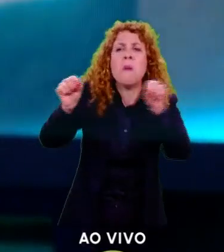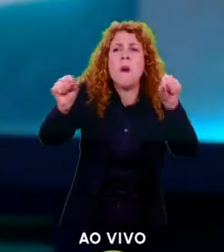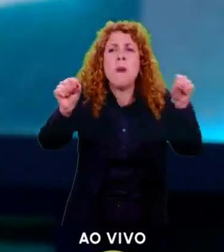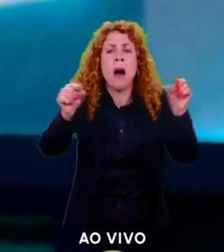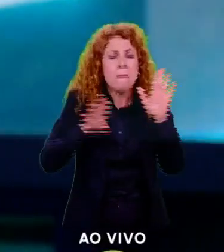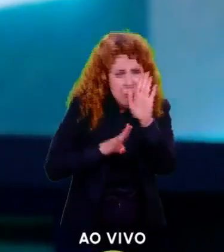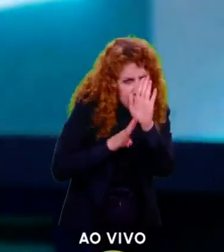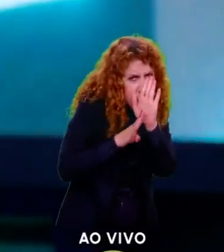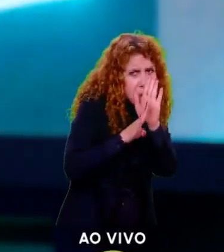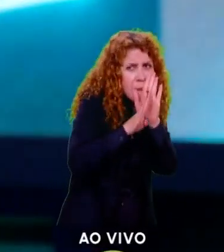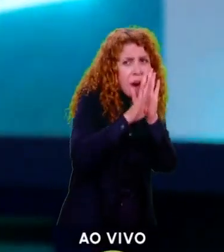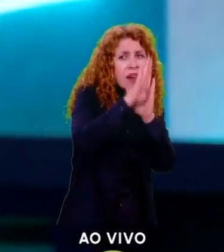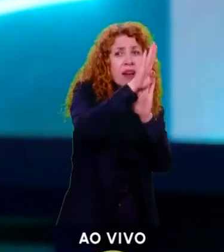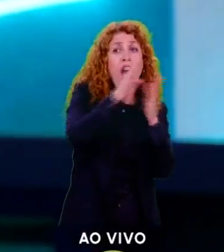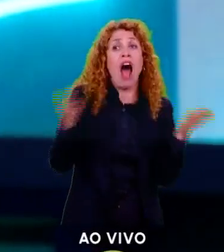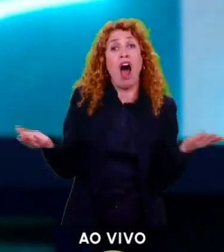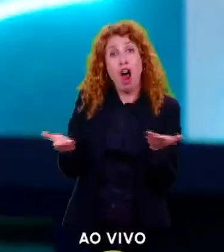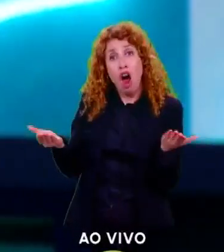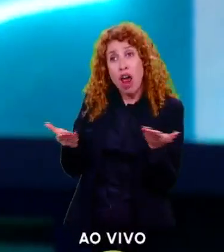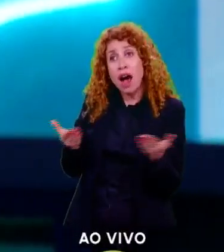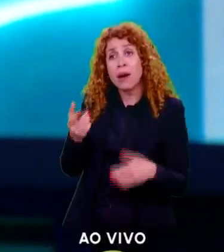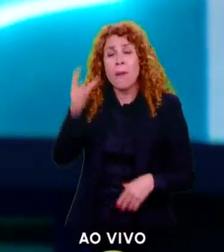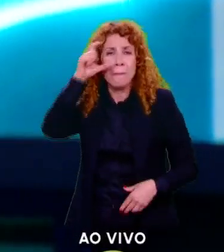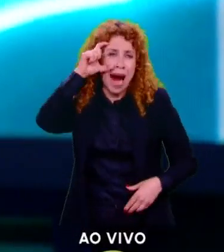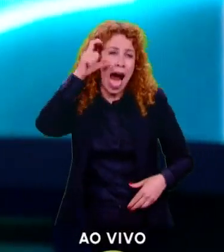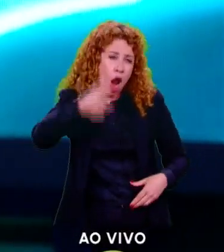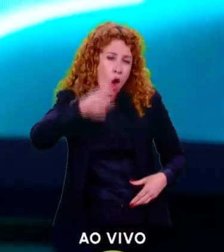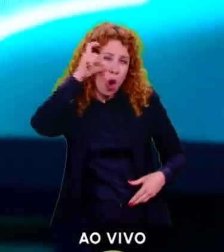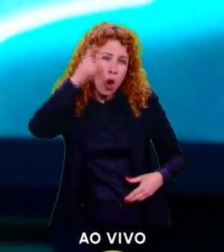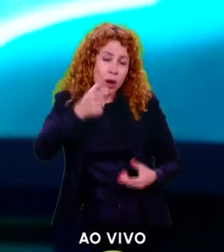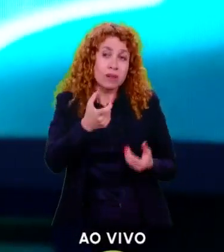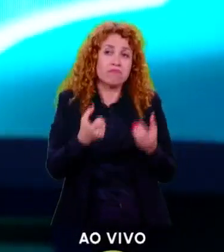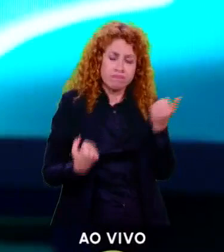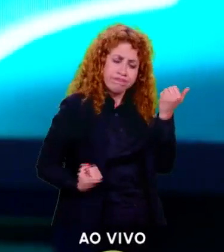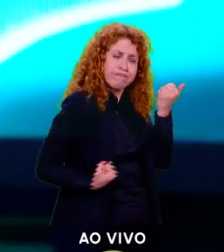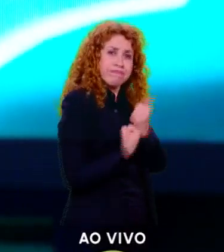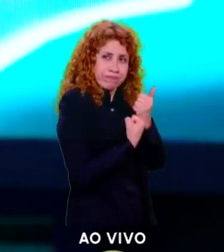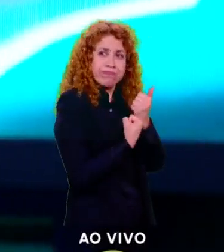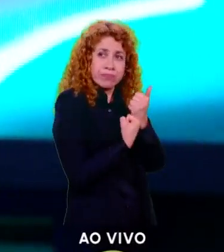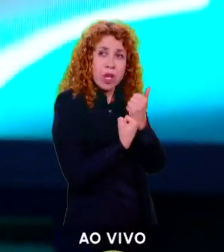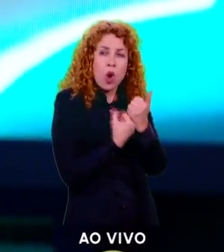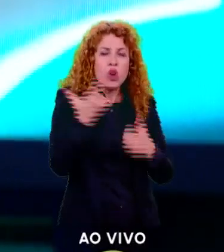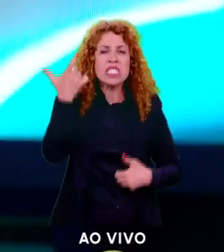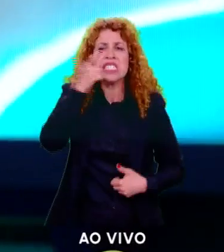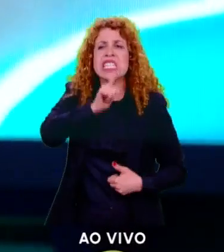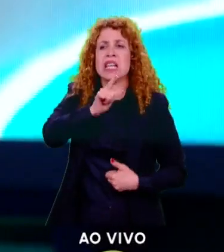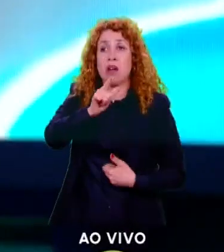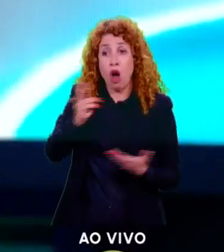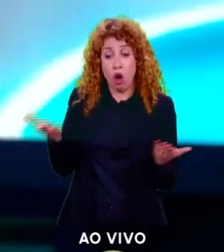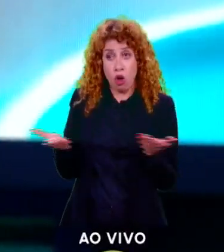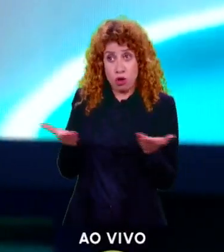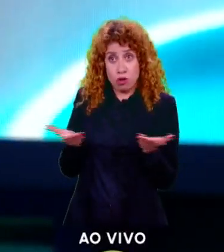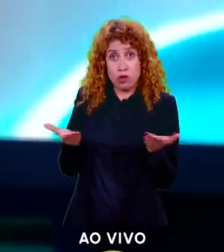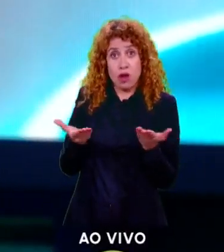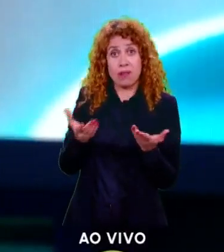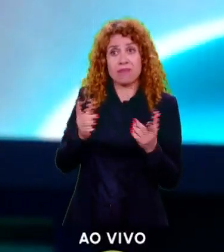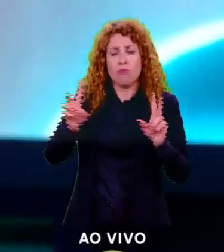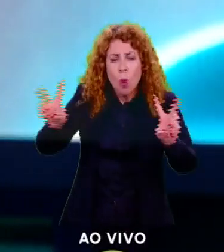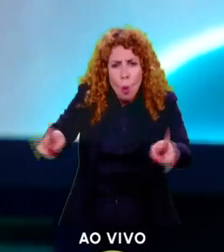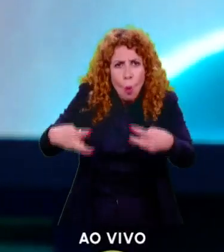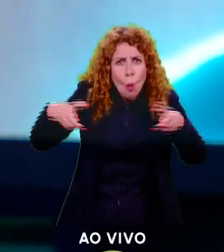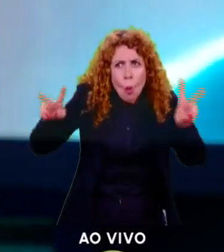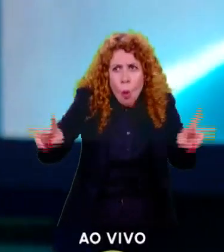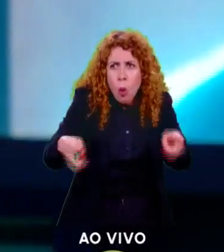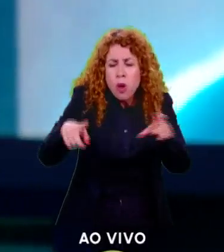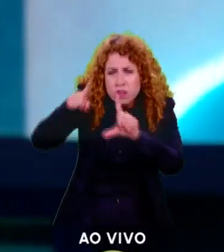A resposta está com Paulo Guedes eu tô apenas repetindo a proposta dele aqui quatro taxação de lucros e dividendos de quem não paga